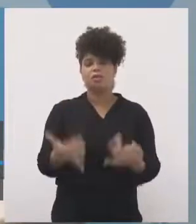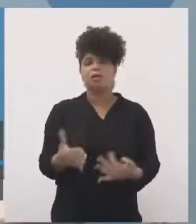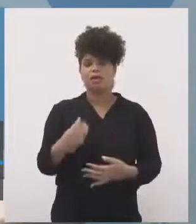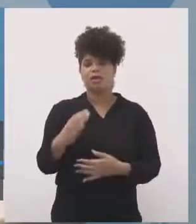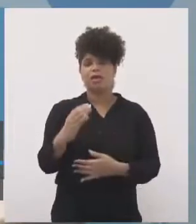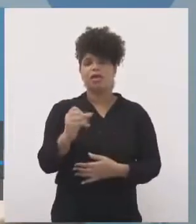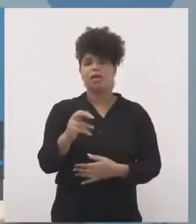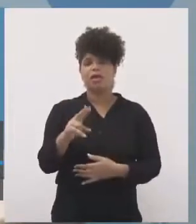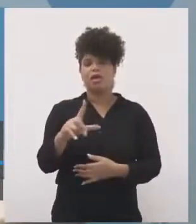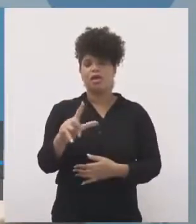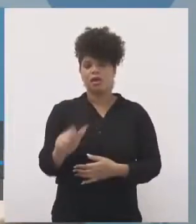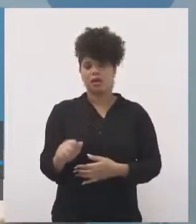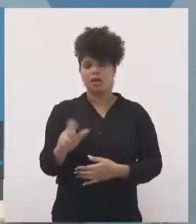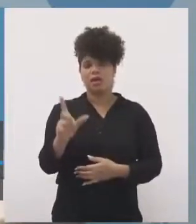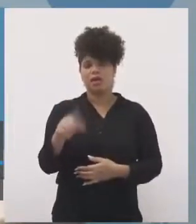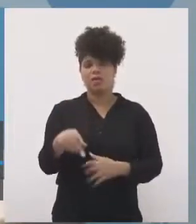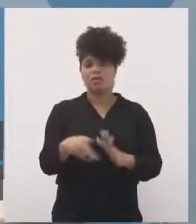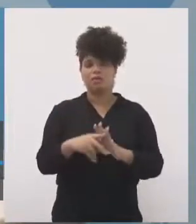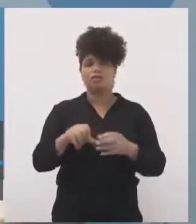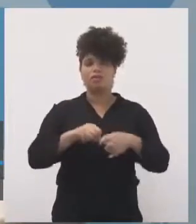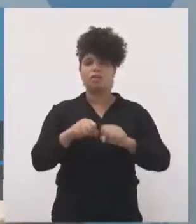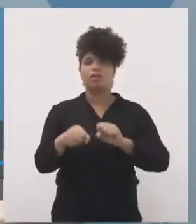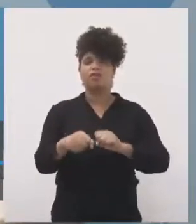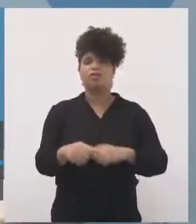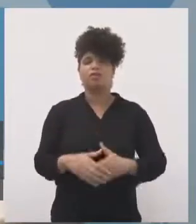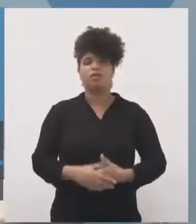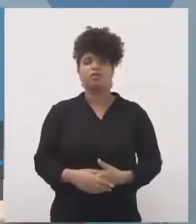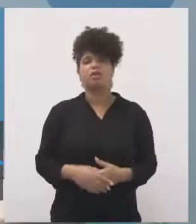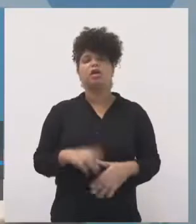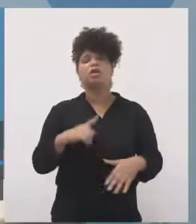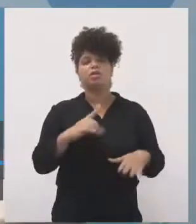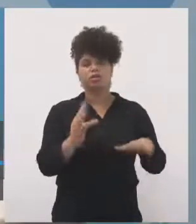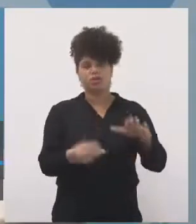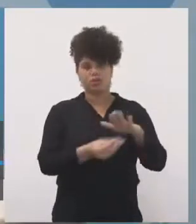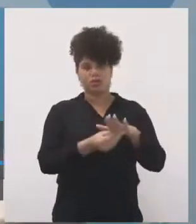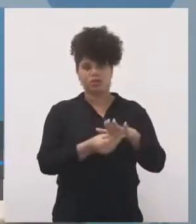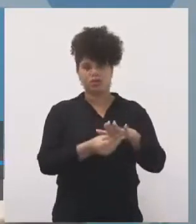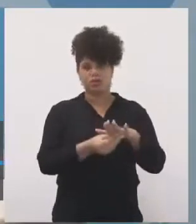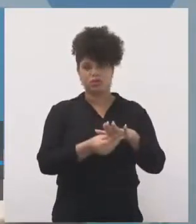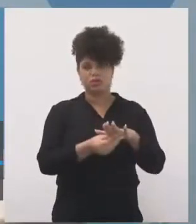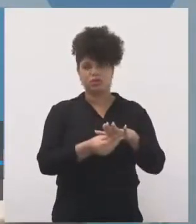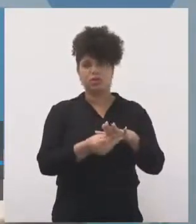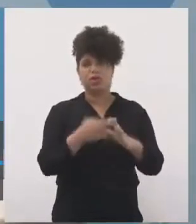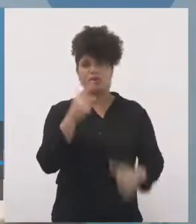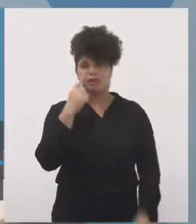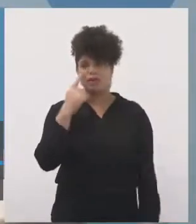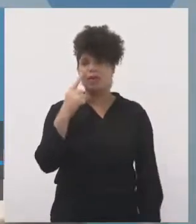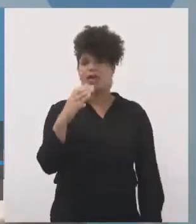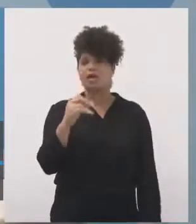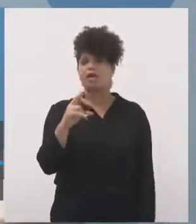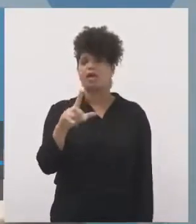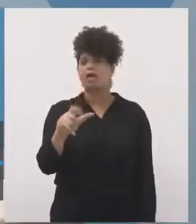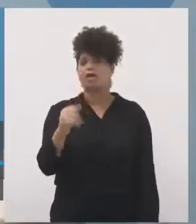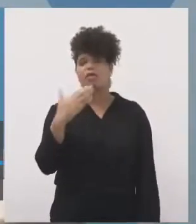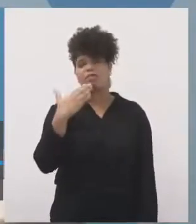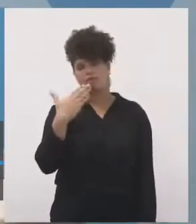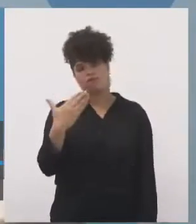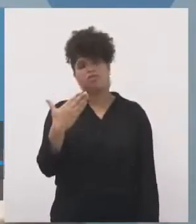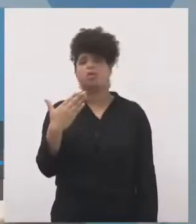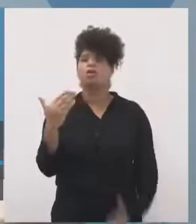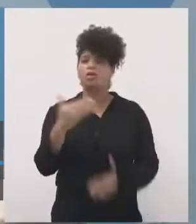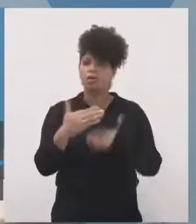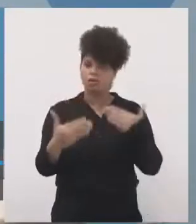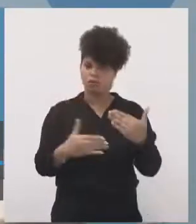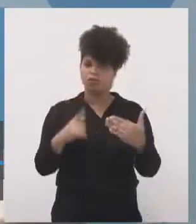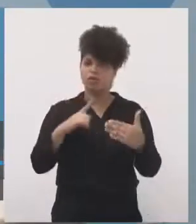essa formação vai ficar gravada, vai ficar disponível lá no repositório. O PPT também que a Carla vai mostrar, a gente vai deixar lá no